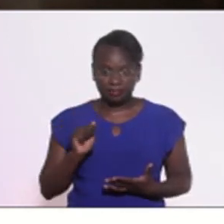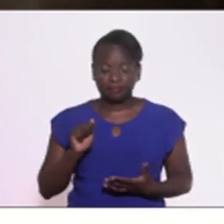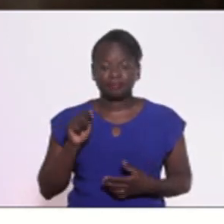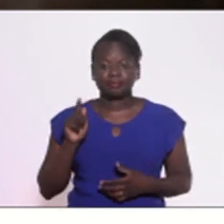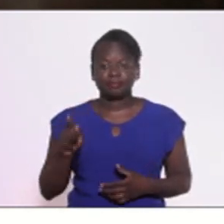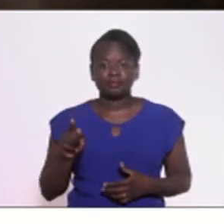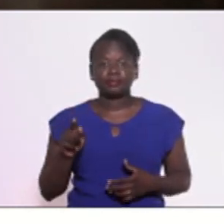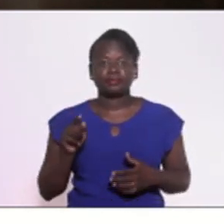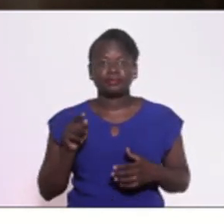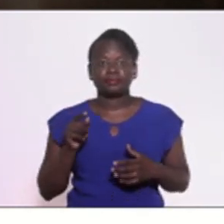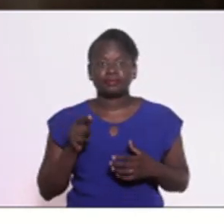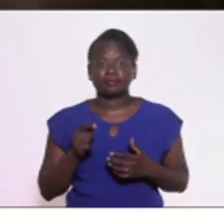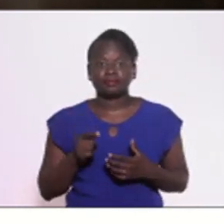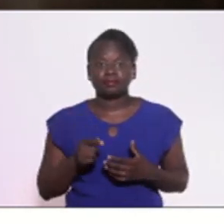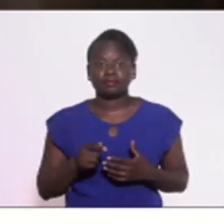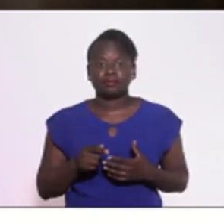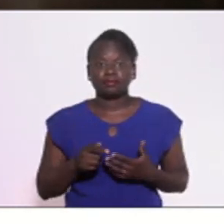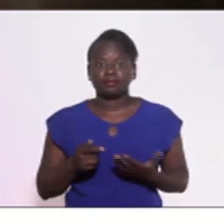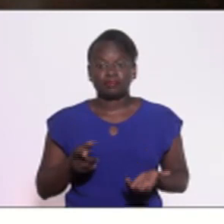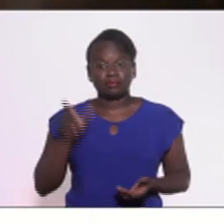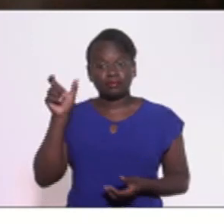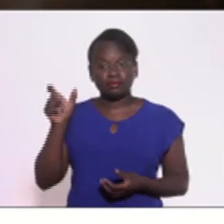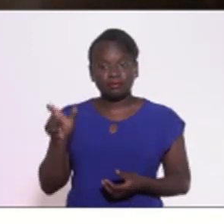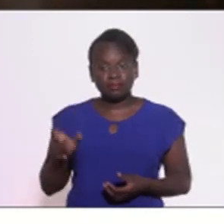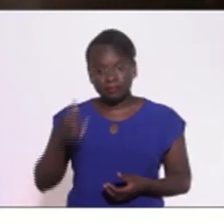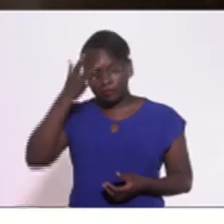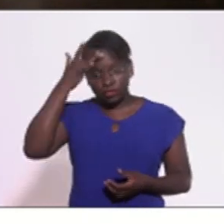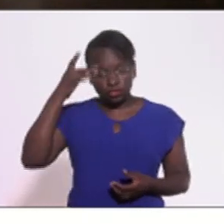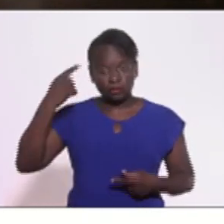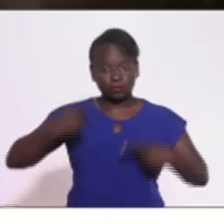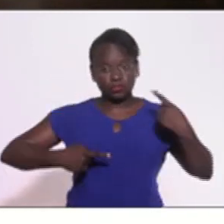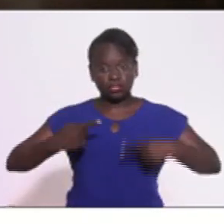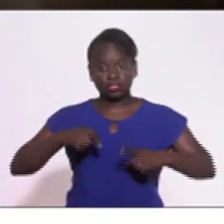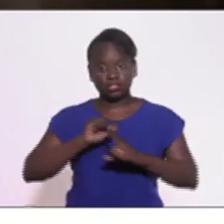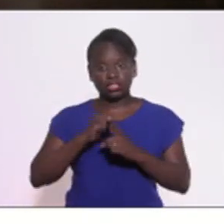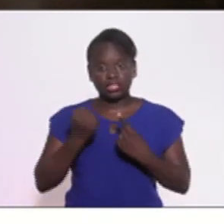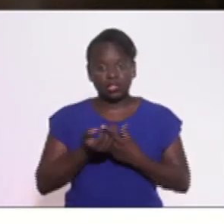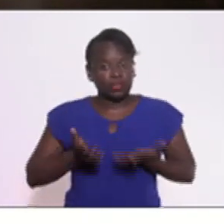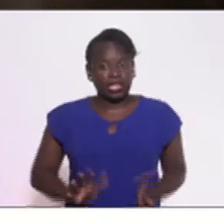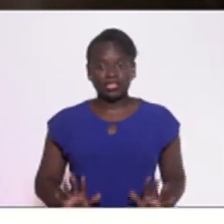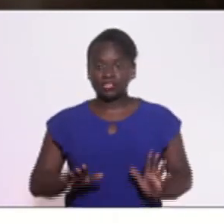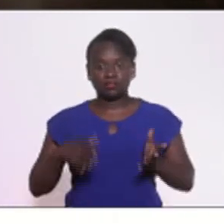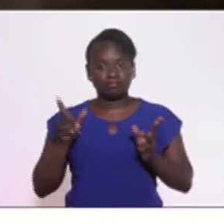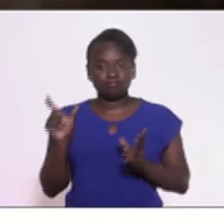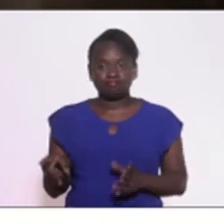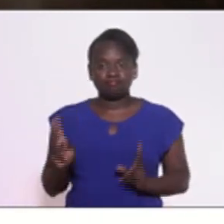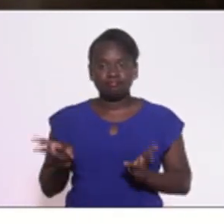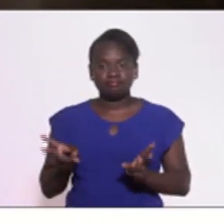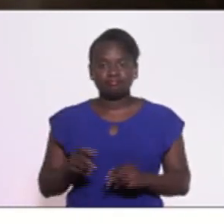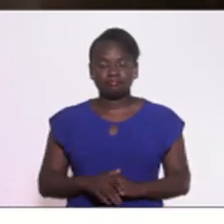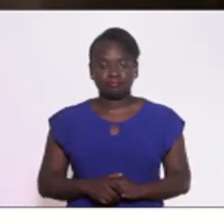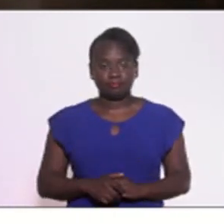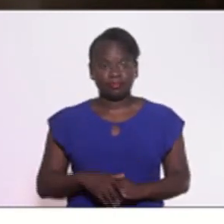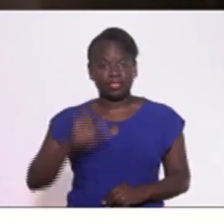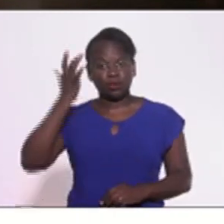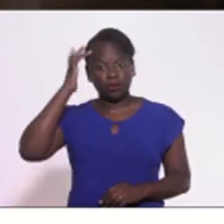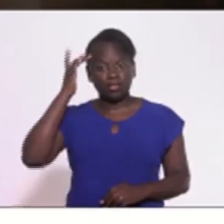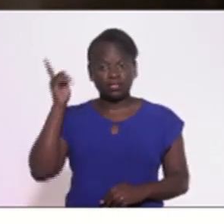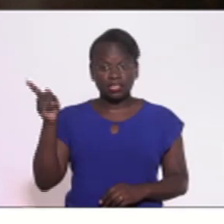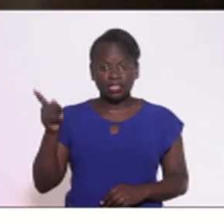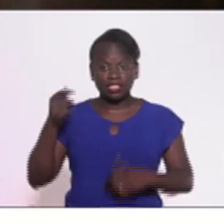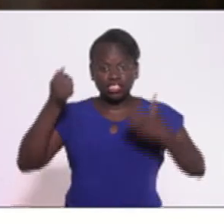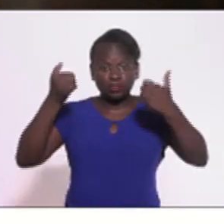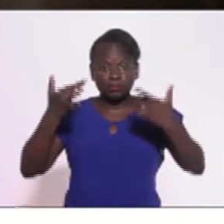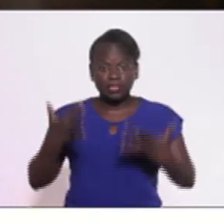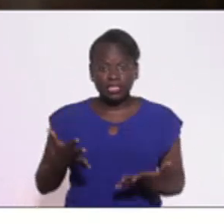é um ser político-social desde que ele nasceu. Eu acho que se ele